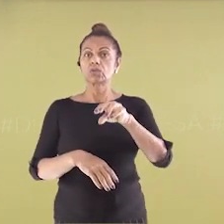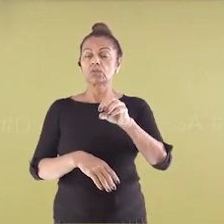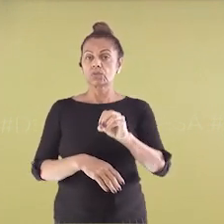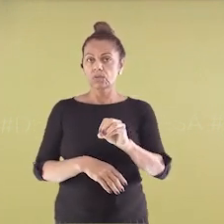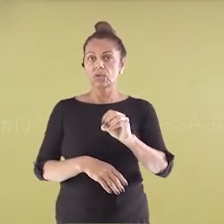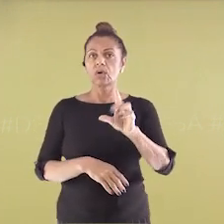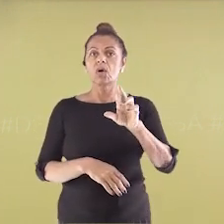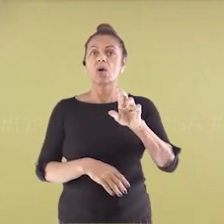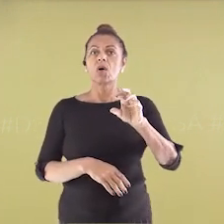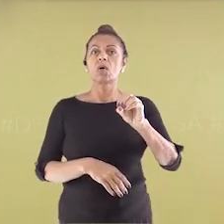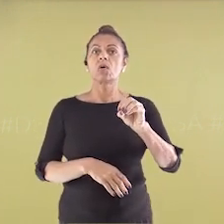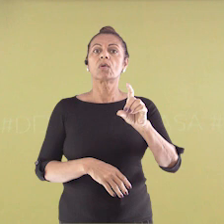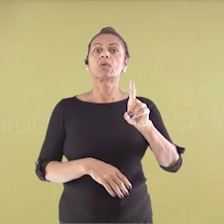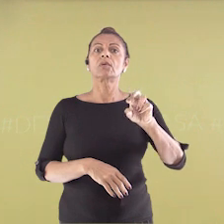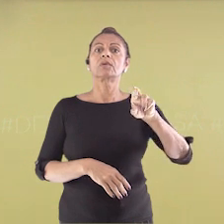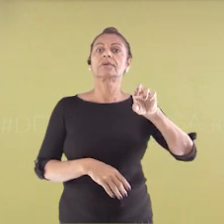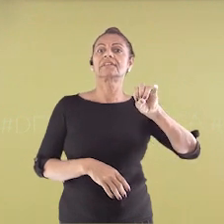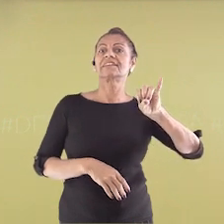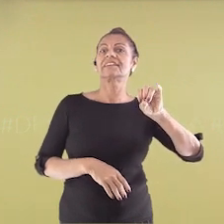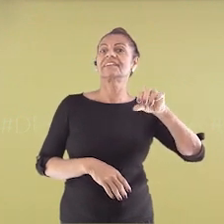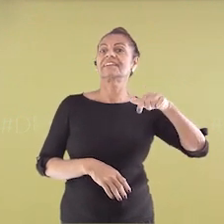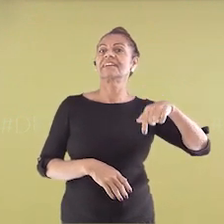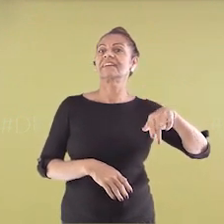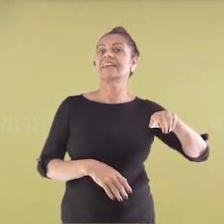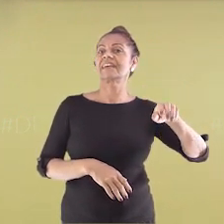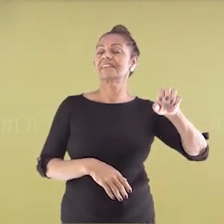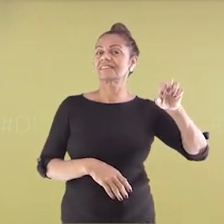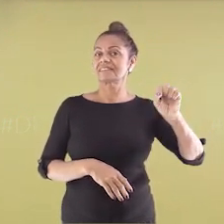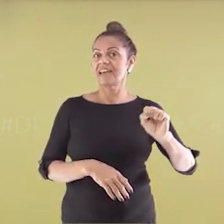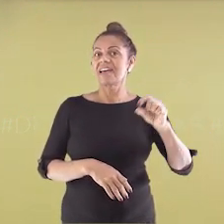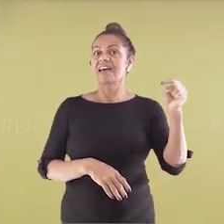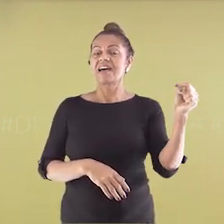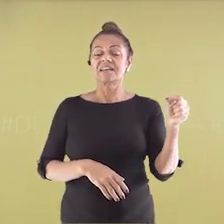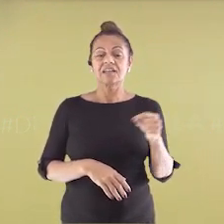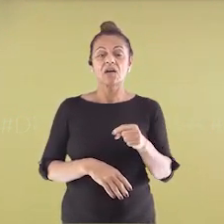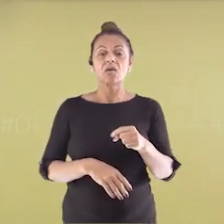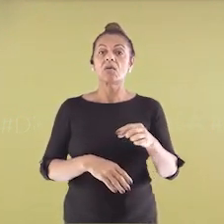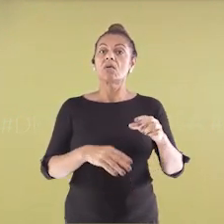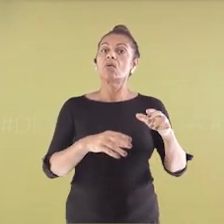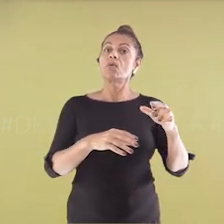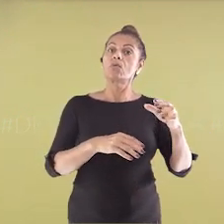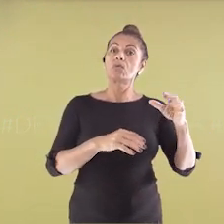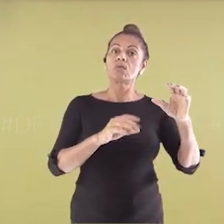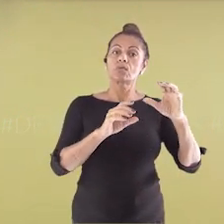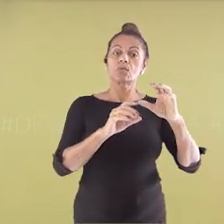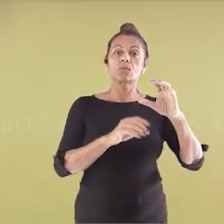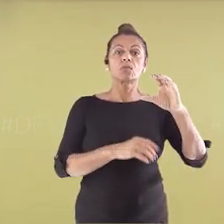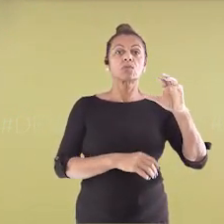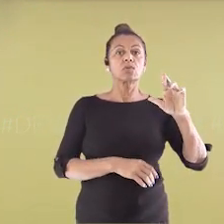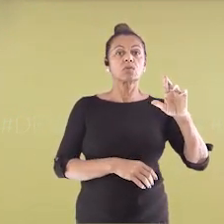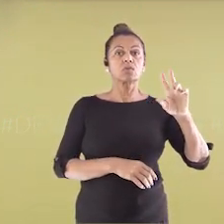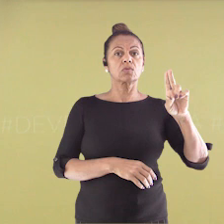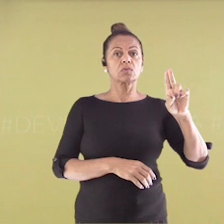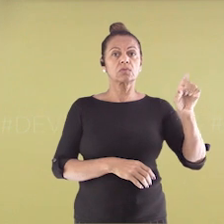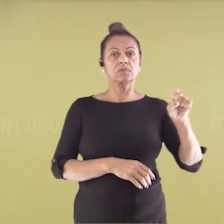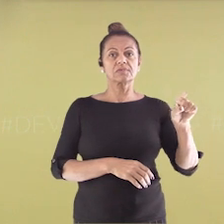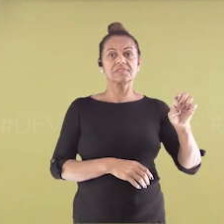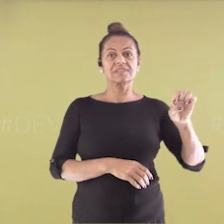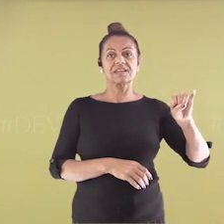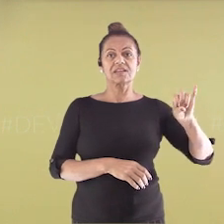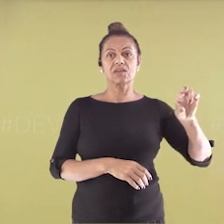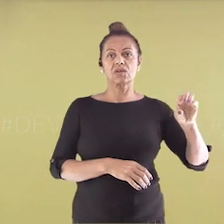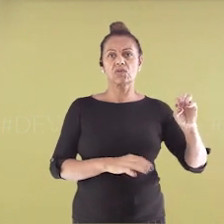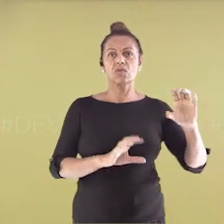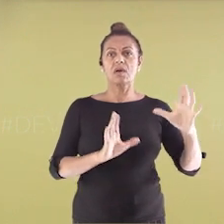o atacante Bruno Rodrigues, é quem sofre a ação de ser anunciado pelo Cruzeiro. Então temos